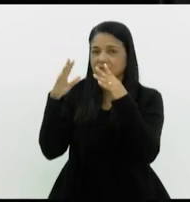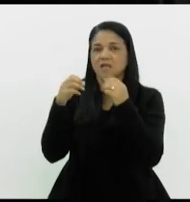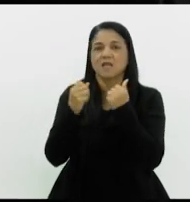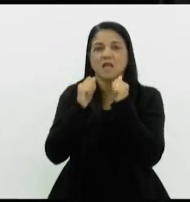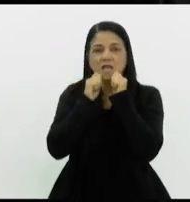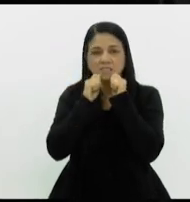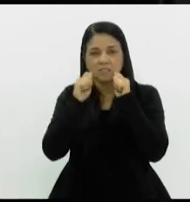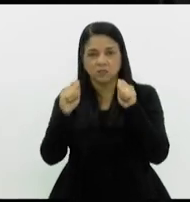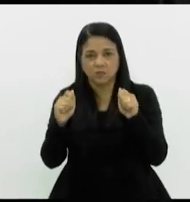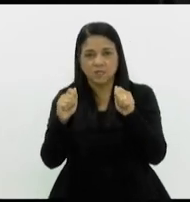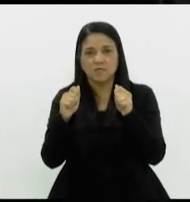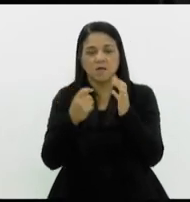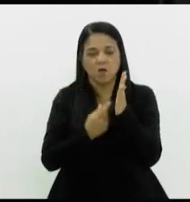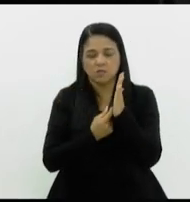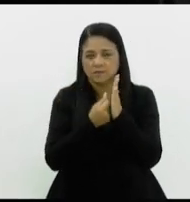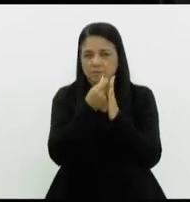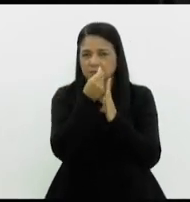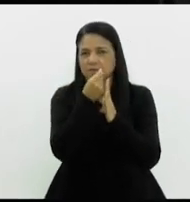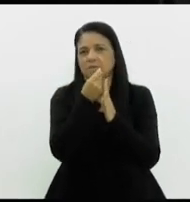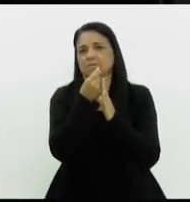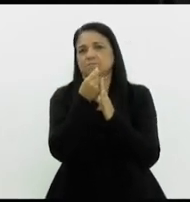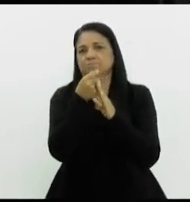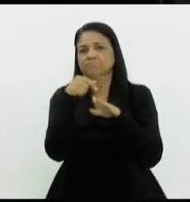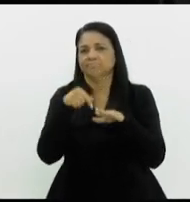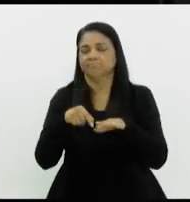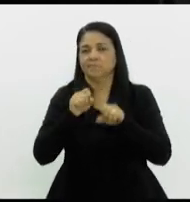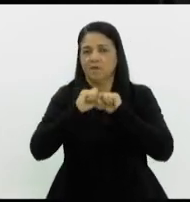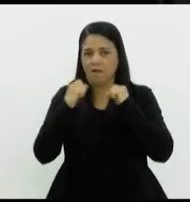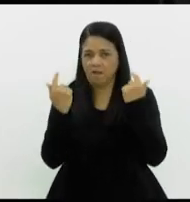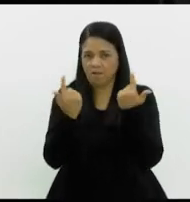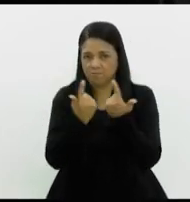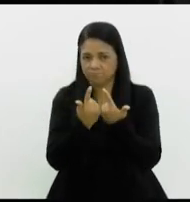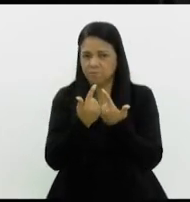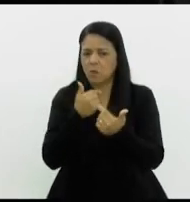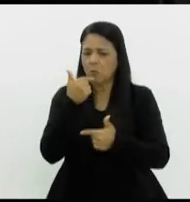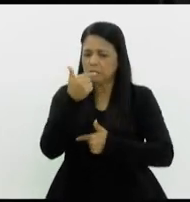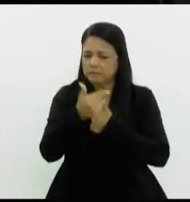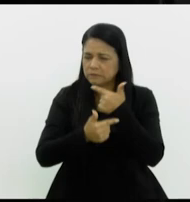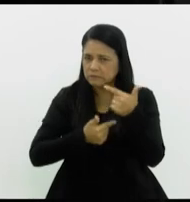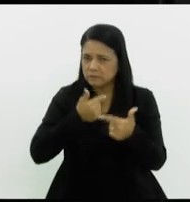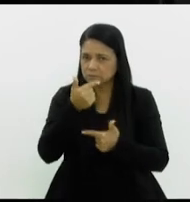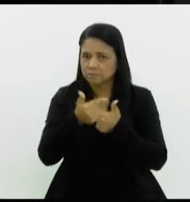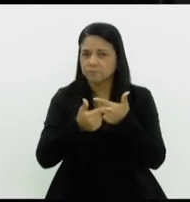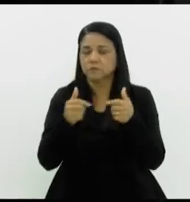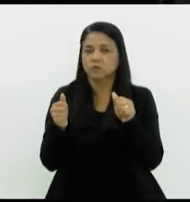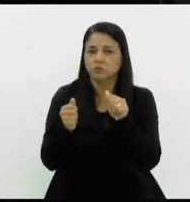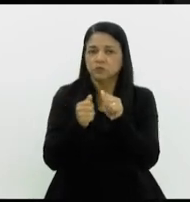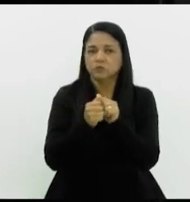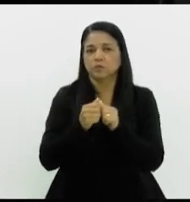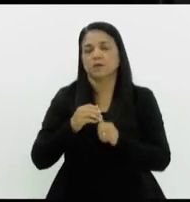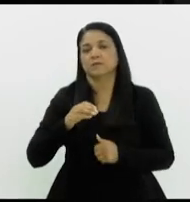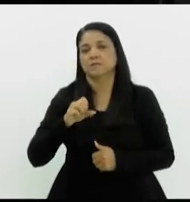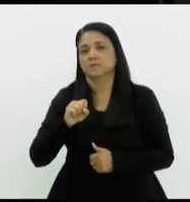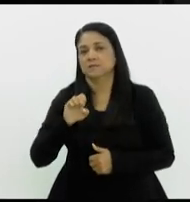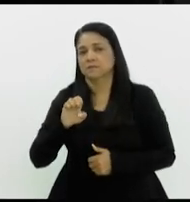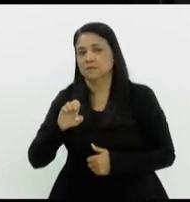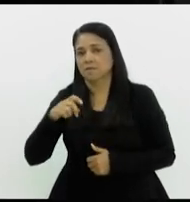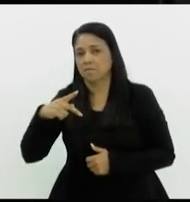assessoria orçamentária desta casa pelo trabalho desenvolvido em conjunto com a CEPLAG e,